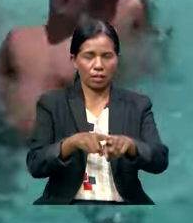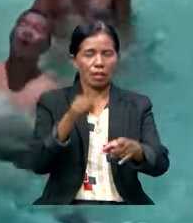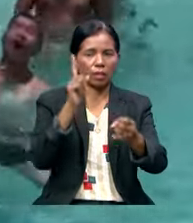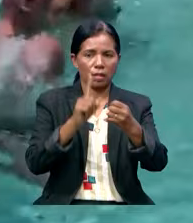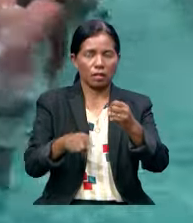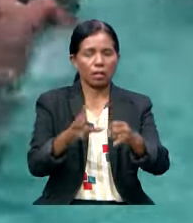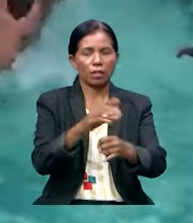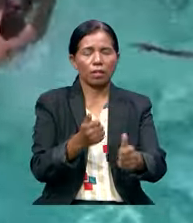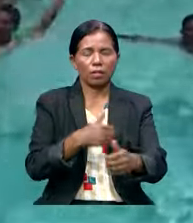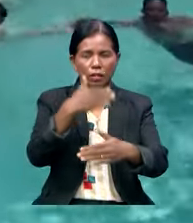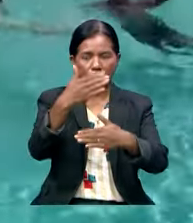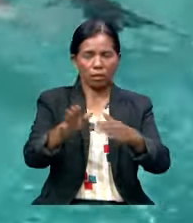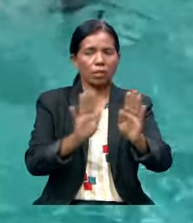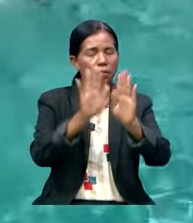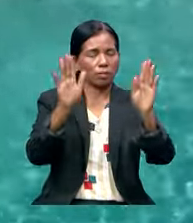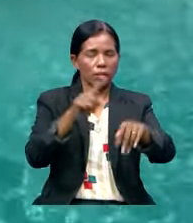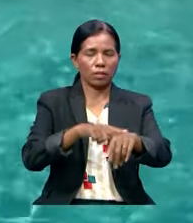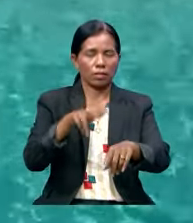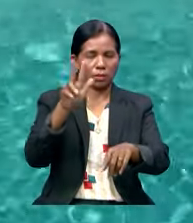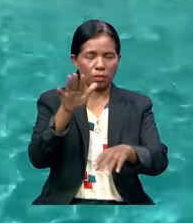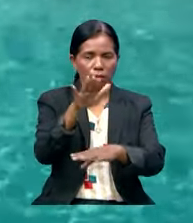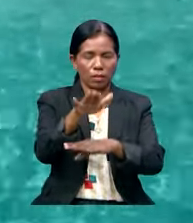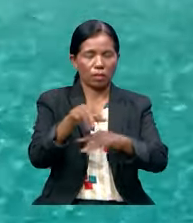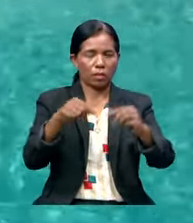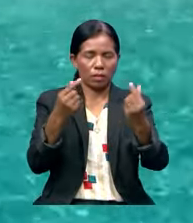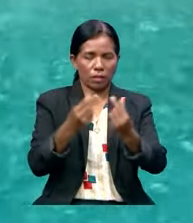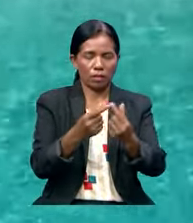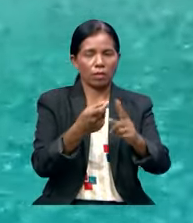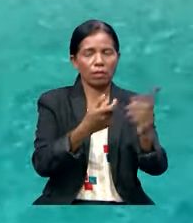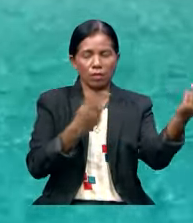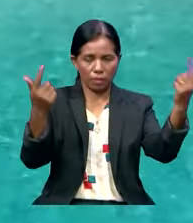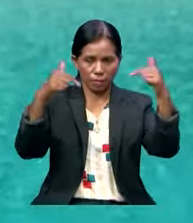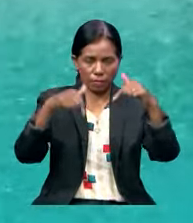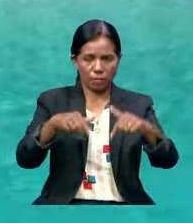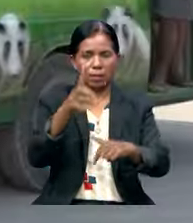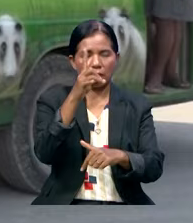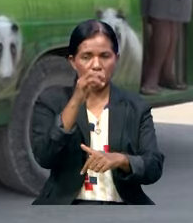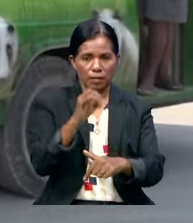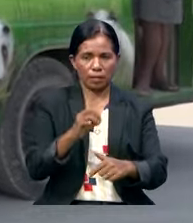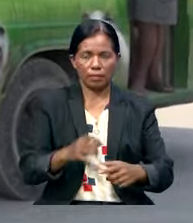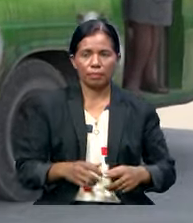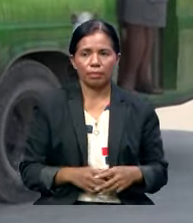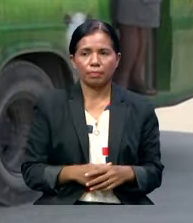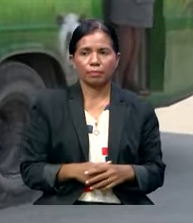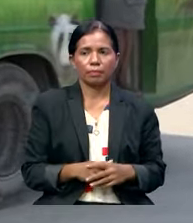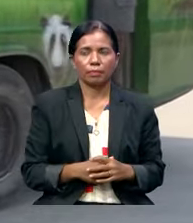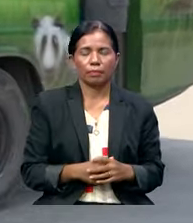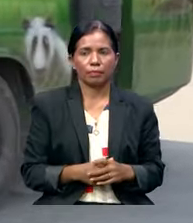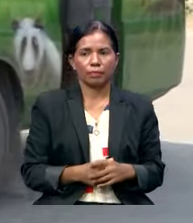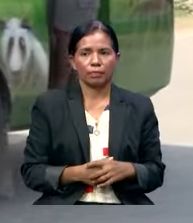nyan, no tuirmai e domingo Tukutolu Lorokraik, equipa desloca o de fila fali mai capital dili. Equipa cobertura, GMN.